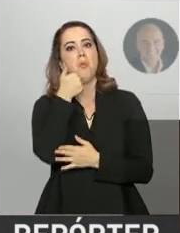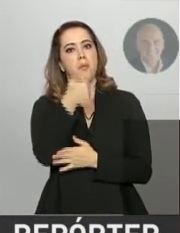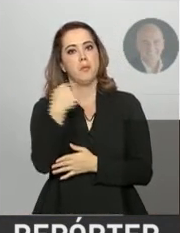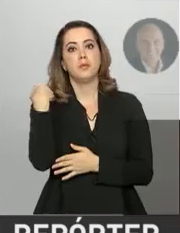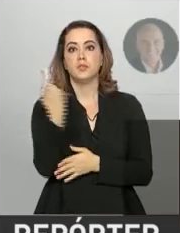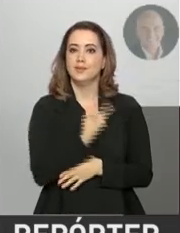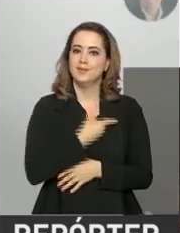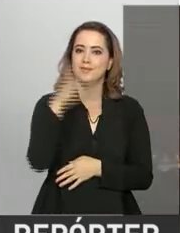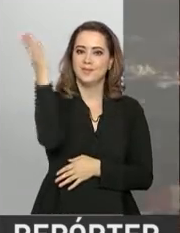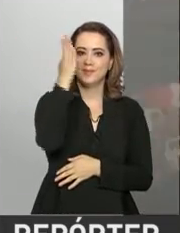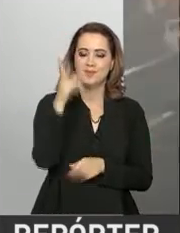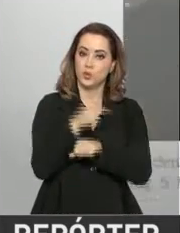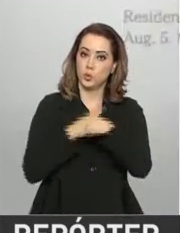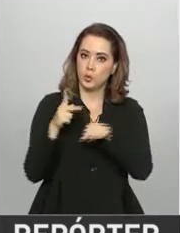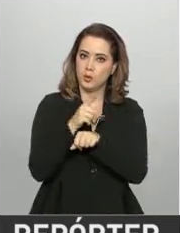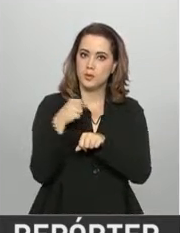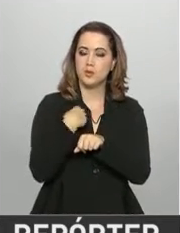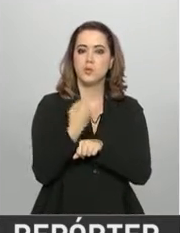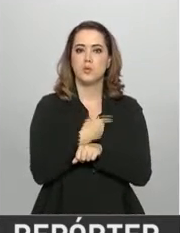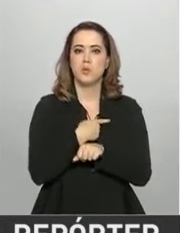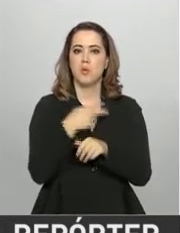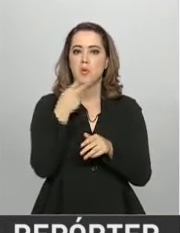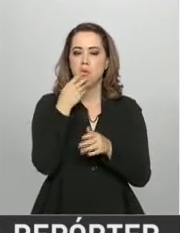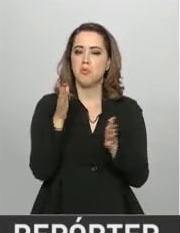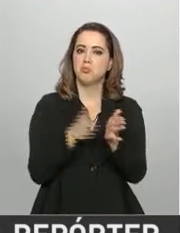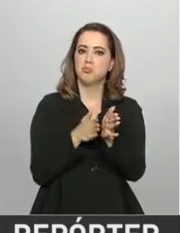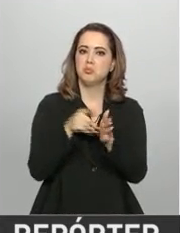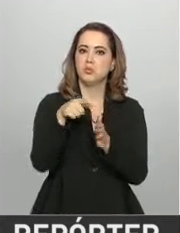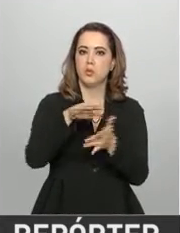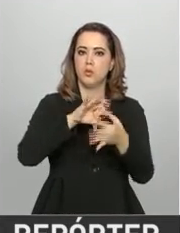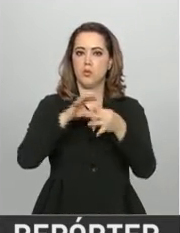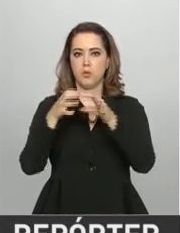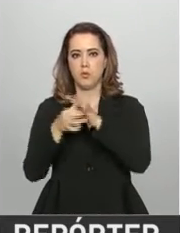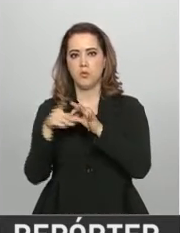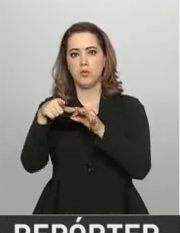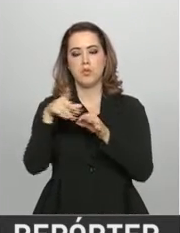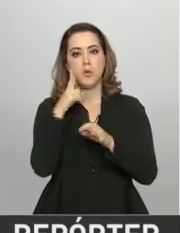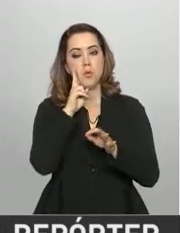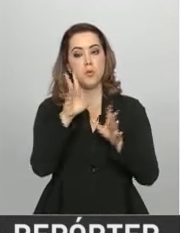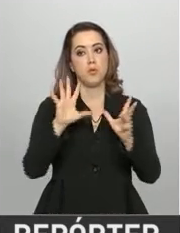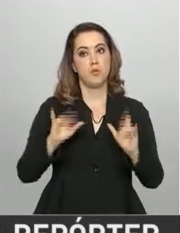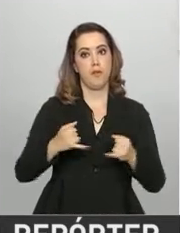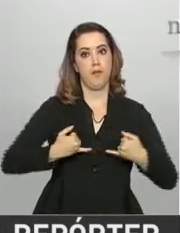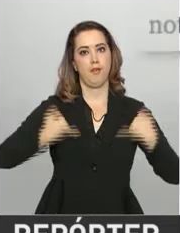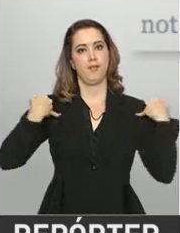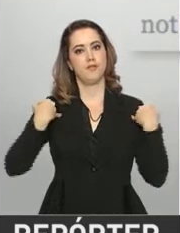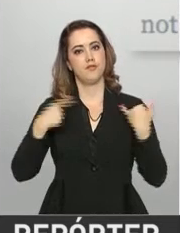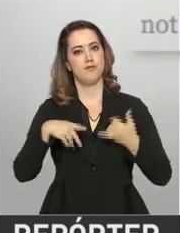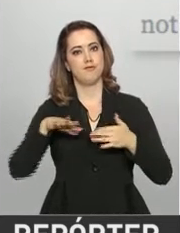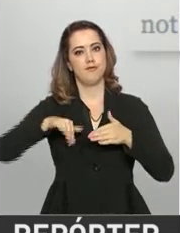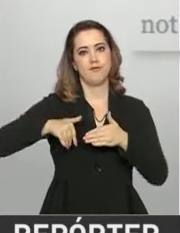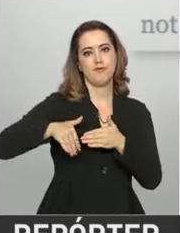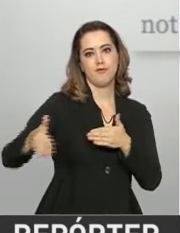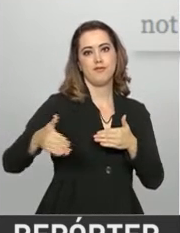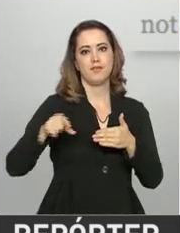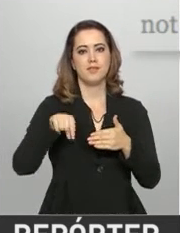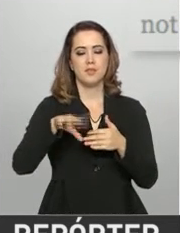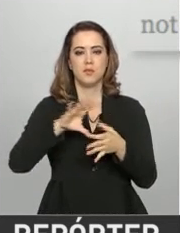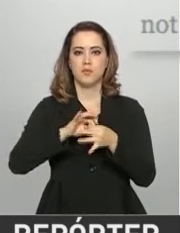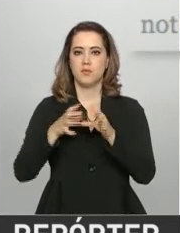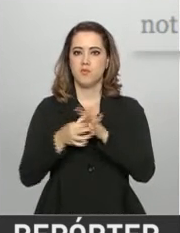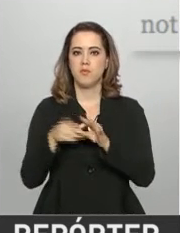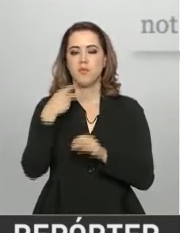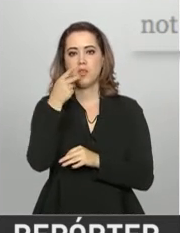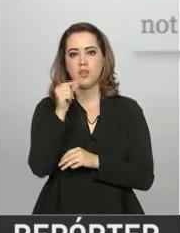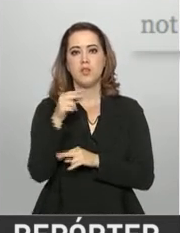país o jornal destaca o sucesso dos jogos olímpicos faz referências ao espetáculo apresentado na abertura das olimpíadas e lembra a história da